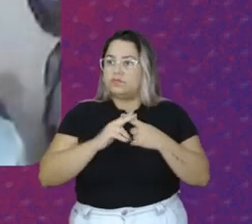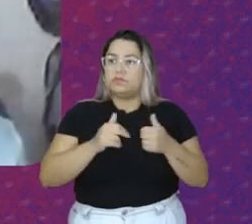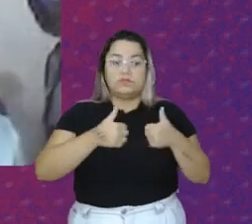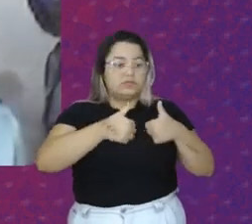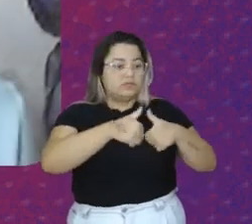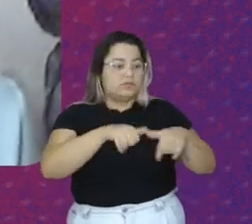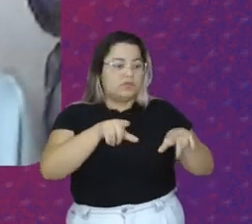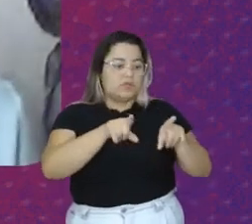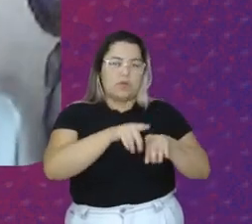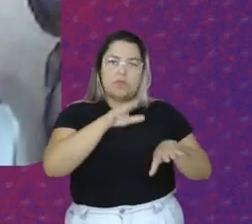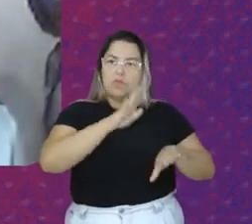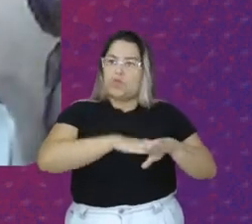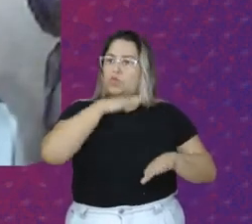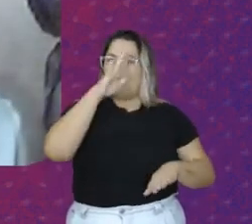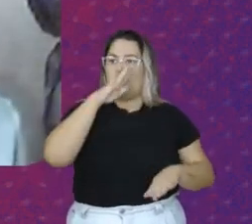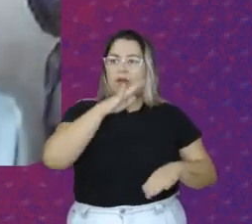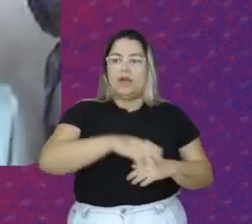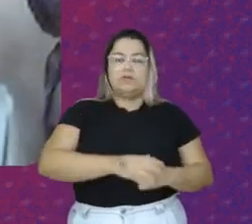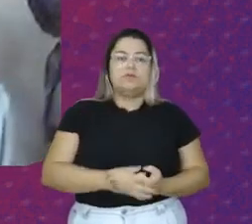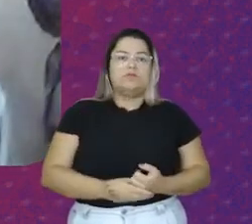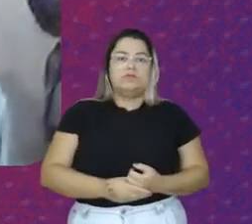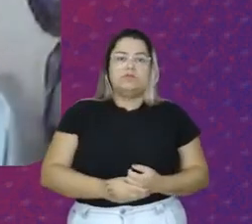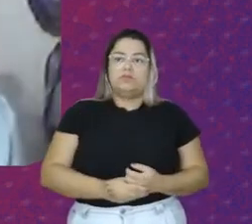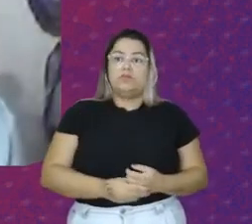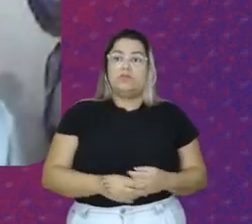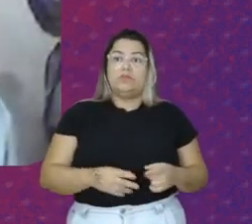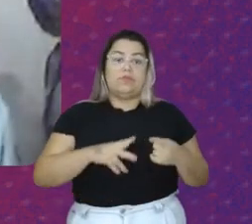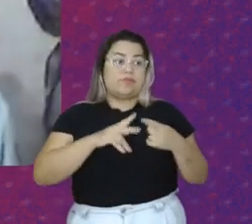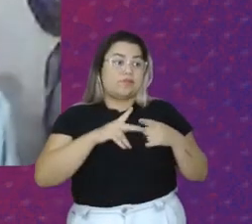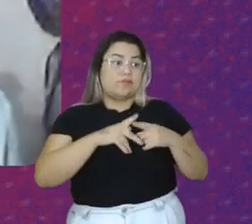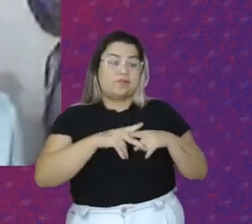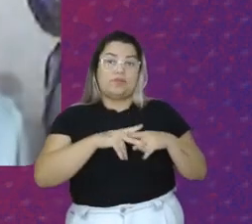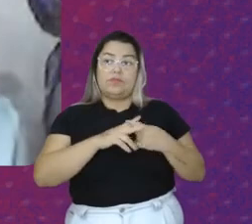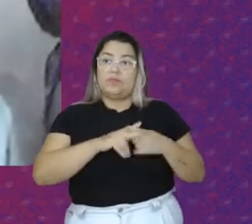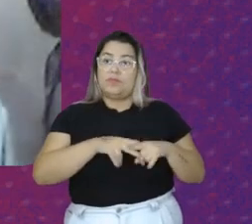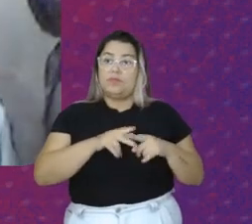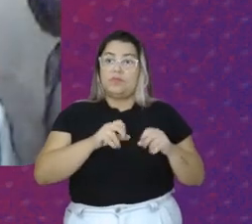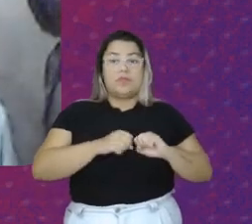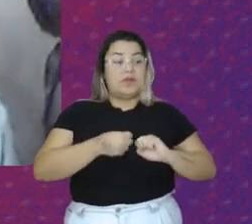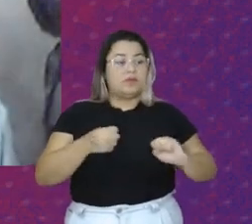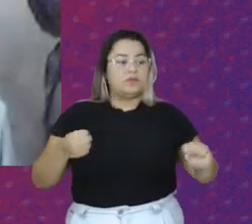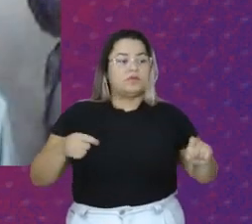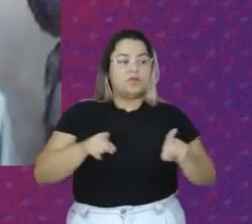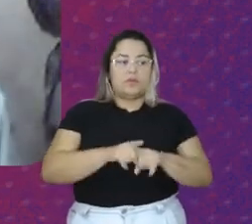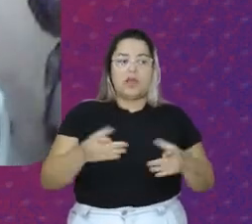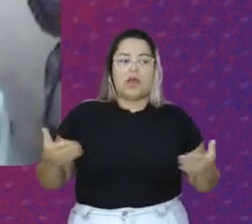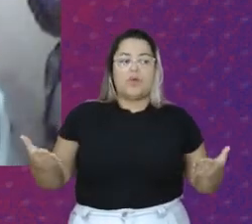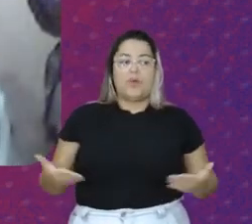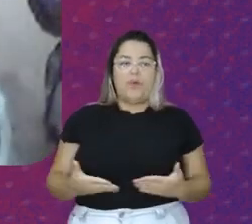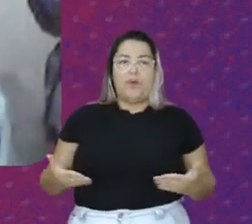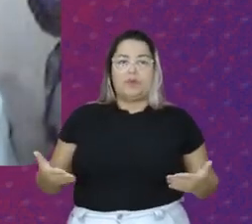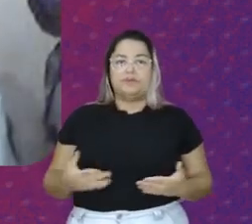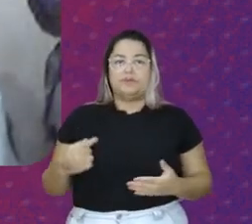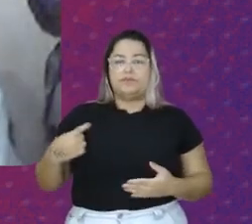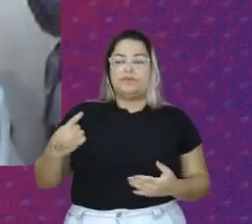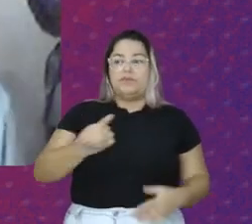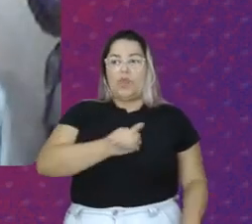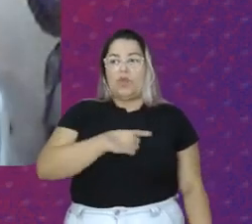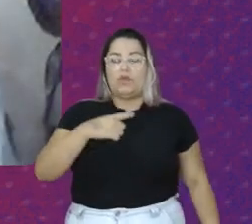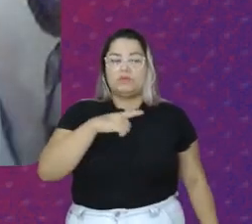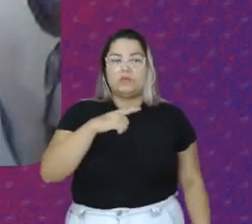muito mais, eu digo, os equipamentos estão maiores agora, e nós